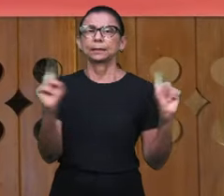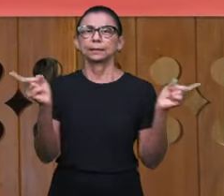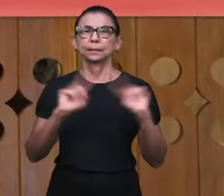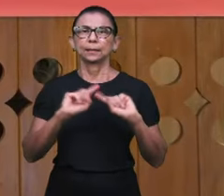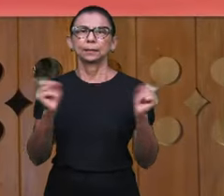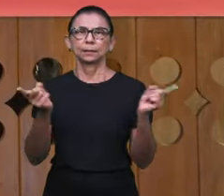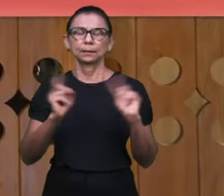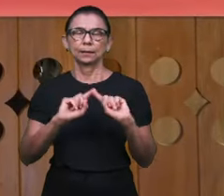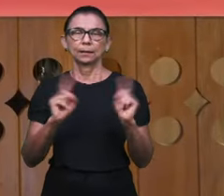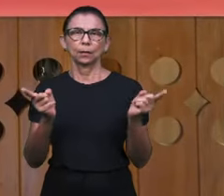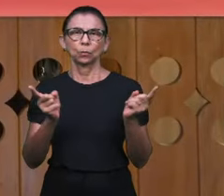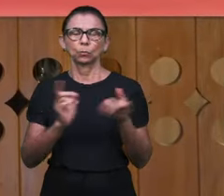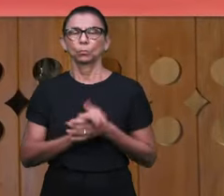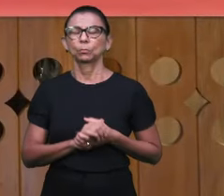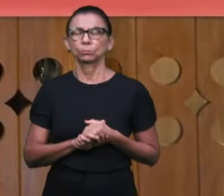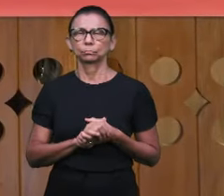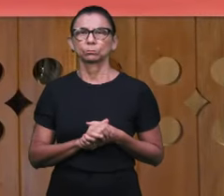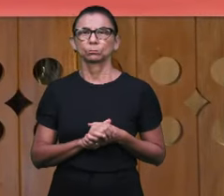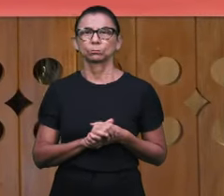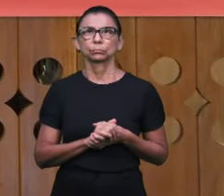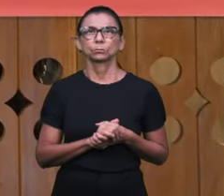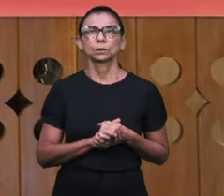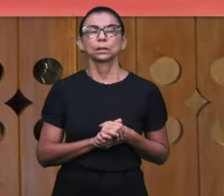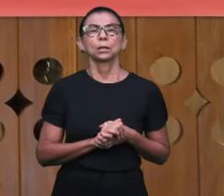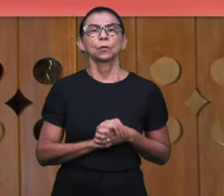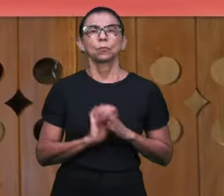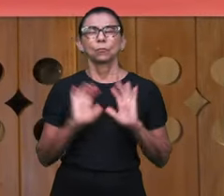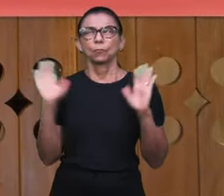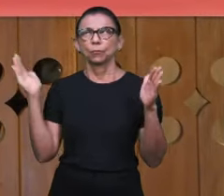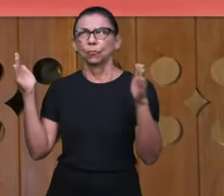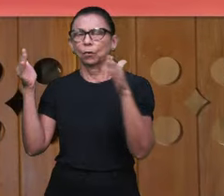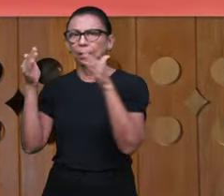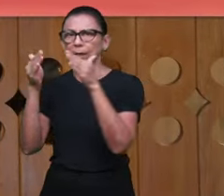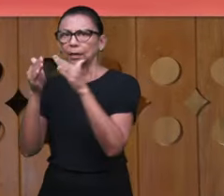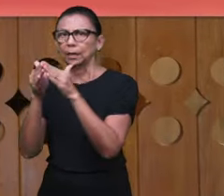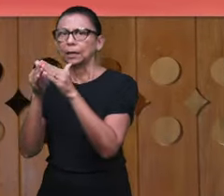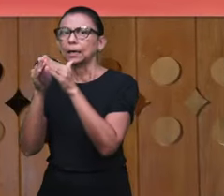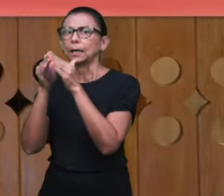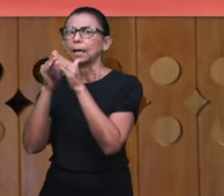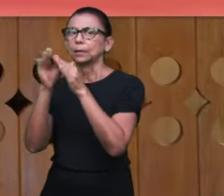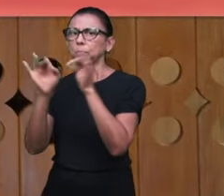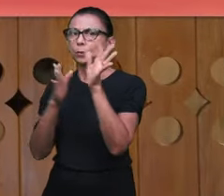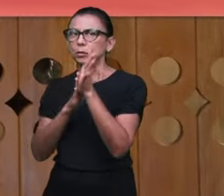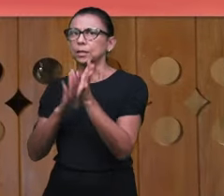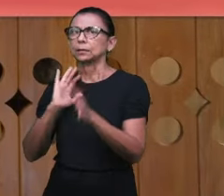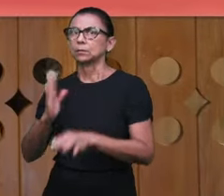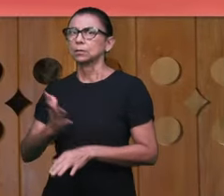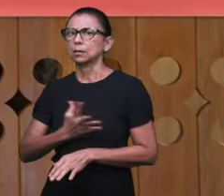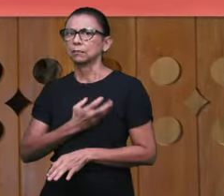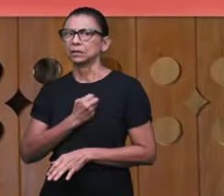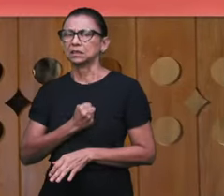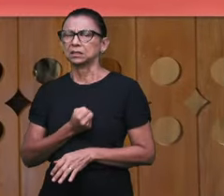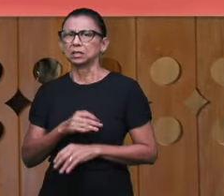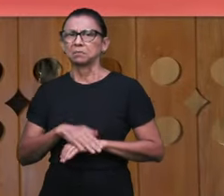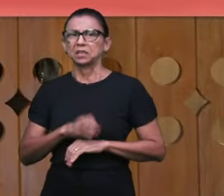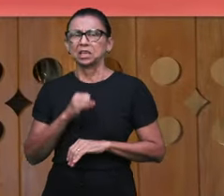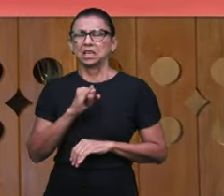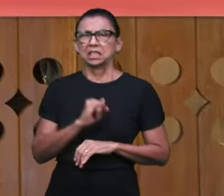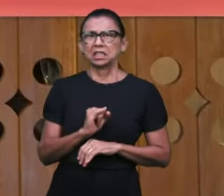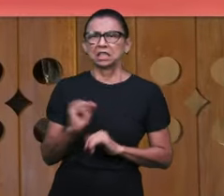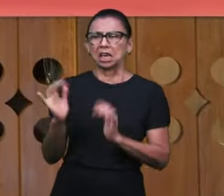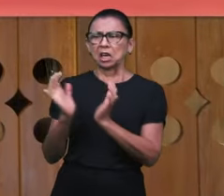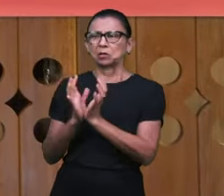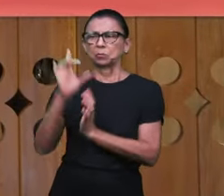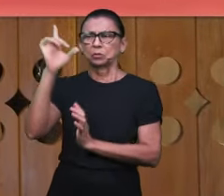Vamos partir para a nossa caminhada e deixa esse negócio para trás, quer da direita, da esquerda. Quando começar isso dentro da